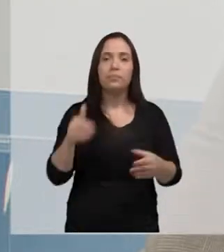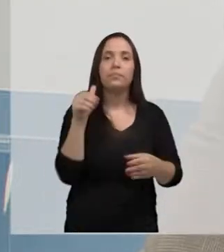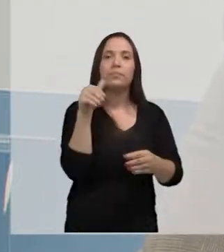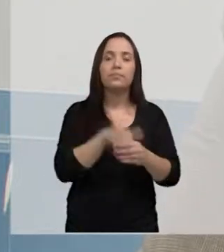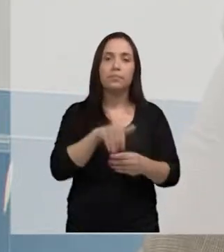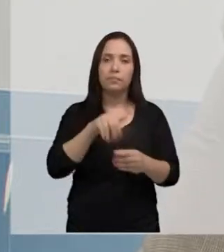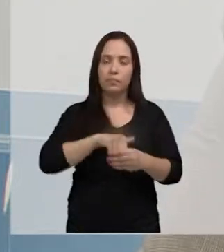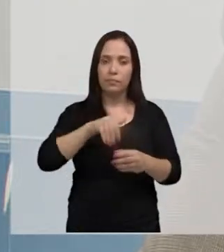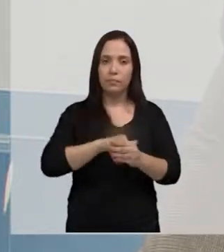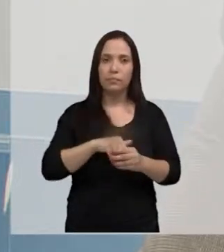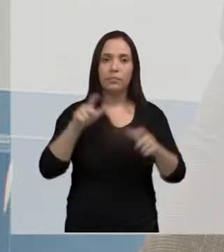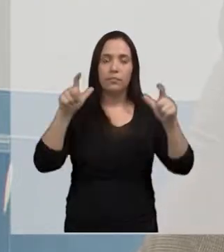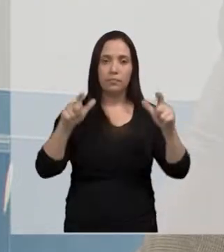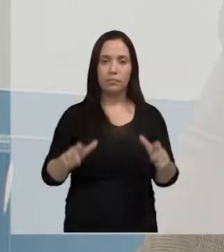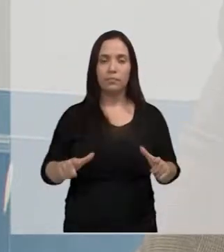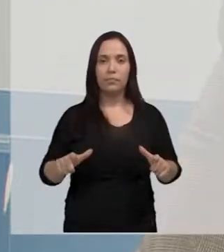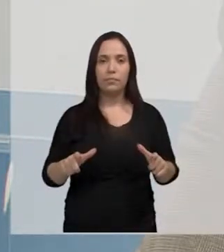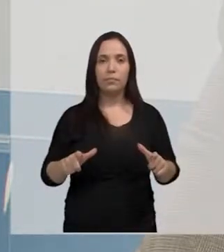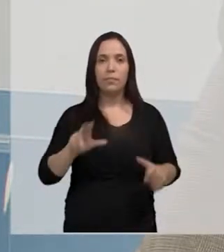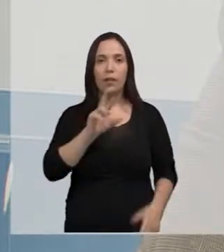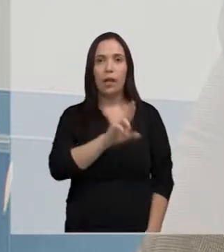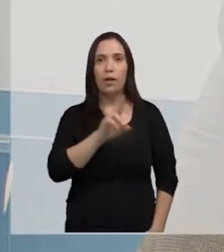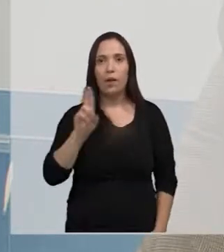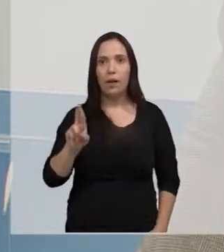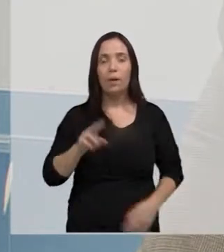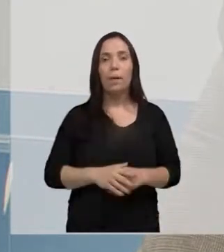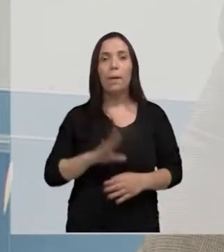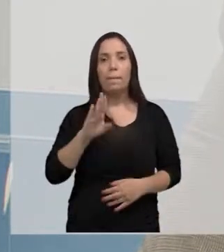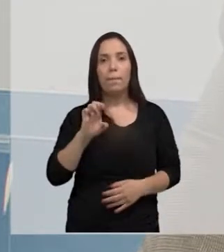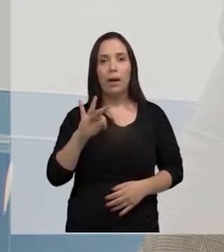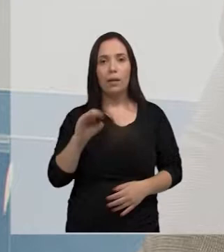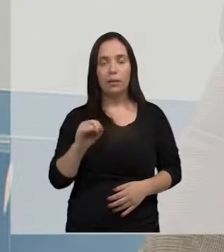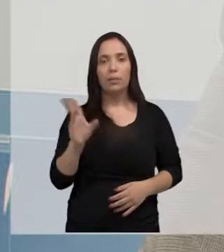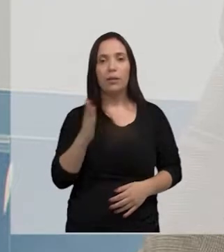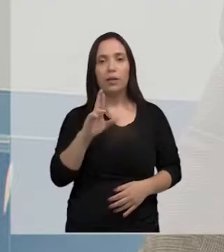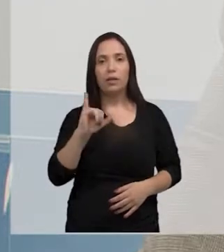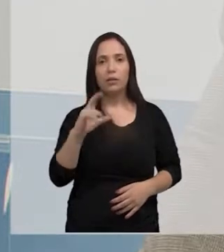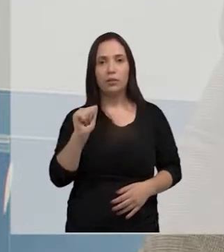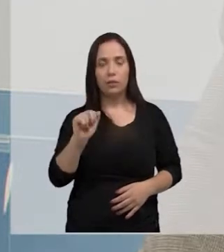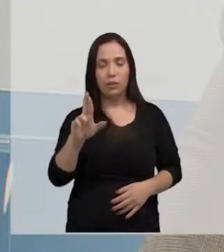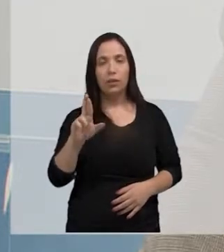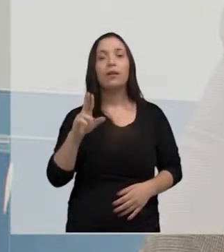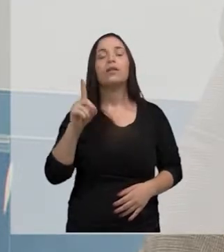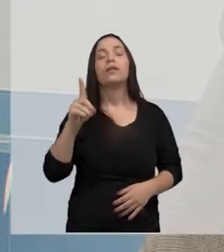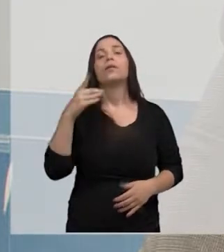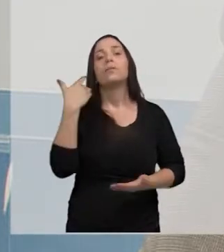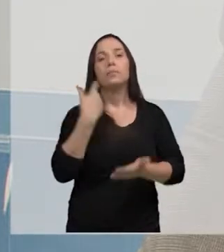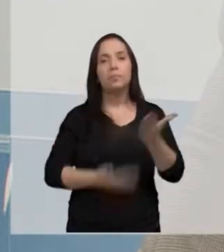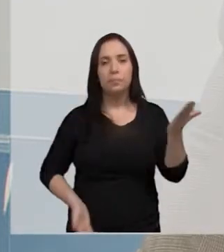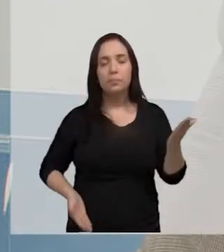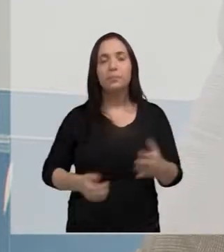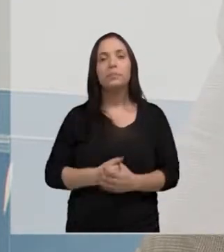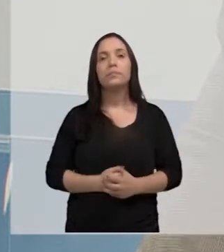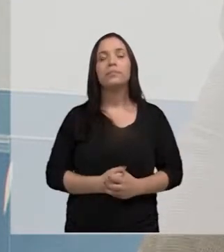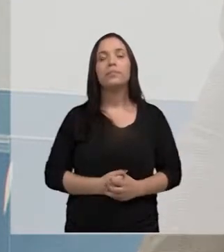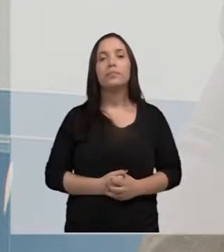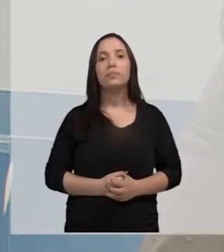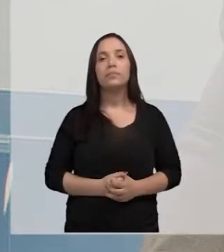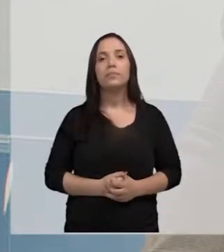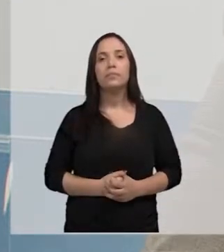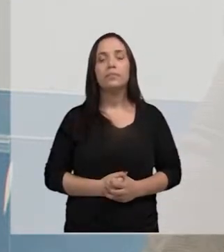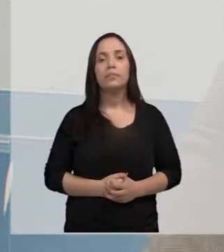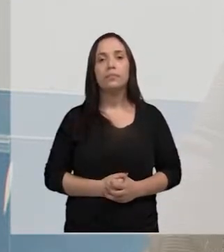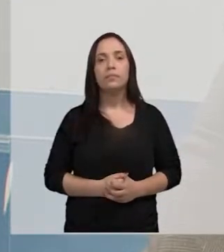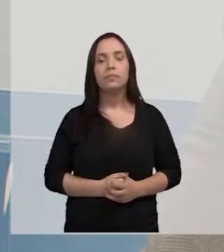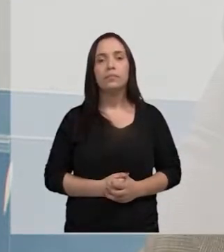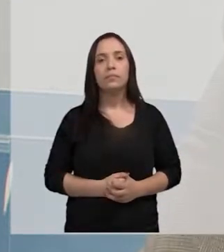eleição lá em Roraima. Beto Richa, perdeu a eleição no Paraná. Lobão. O Lobão já